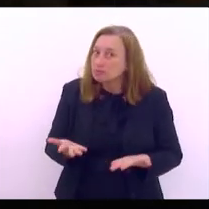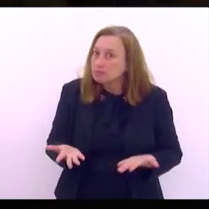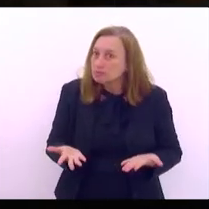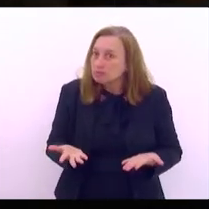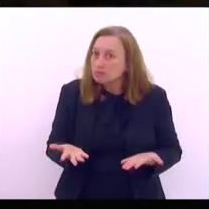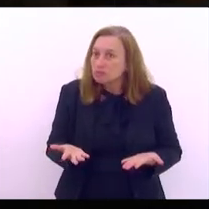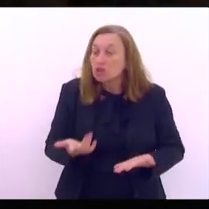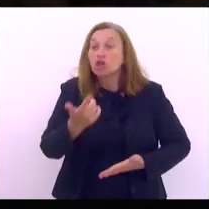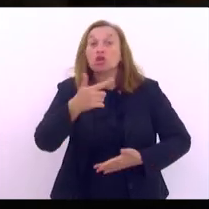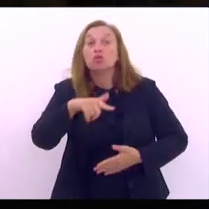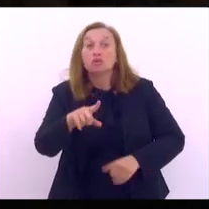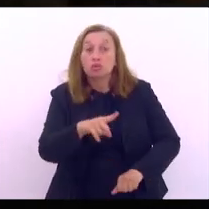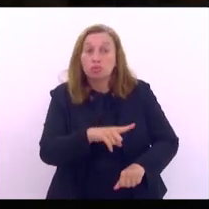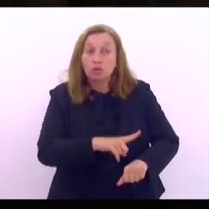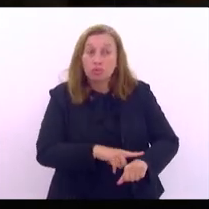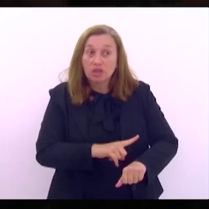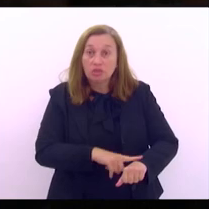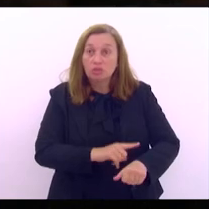Em outra ocasião,